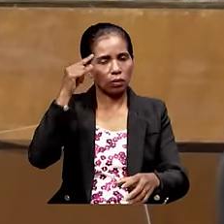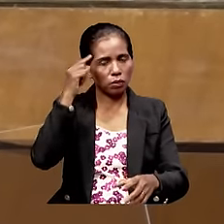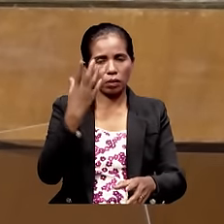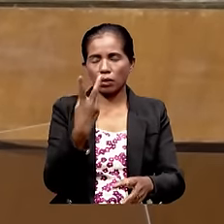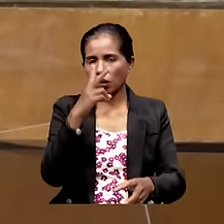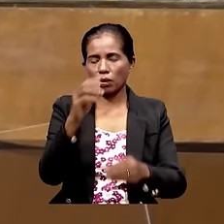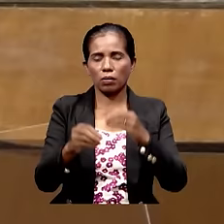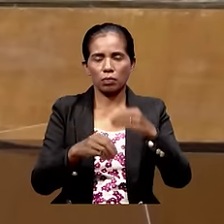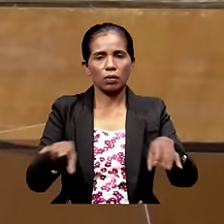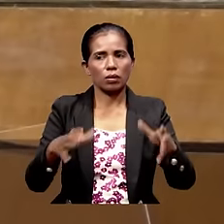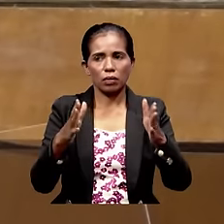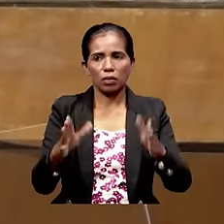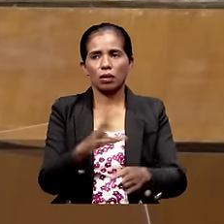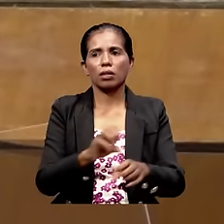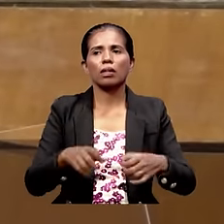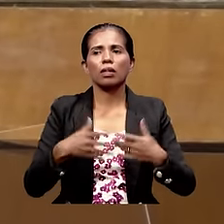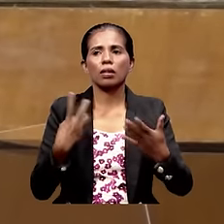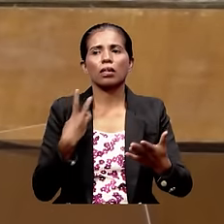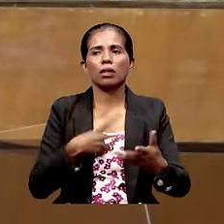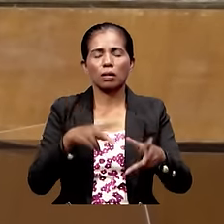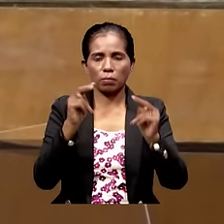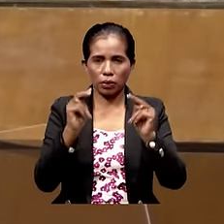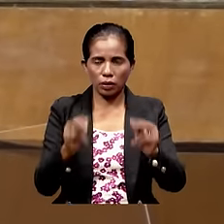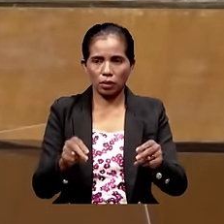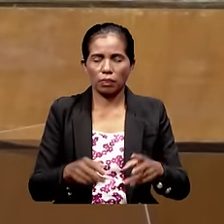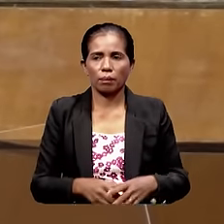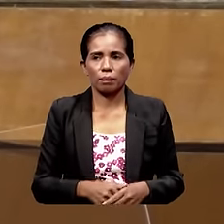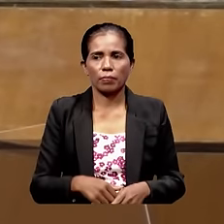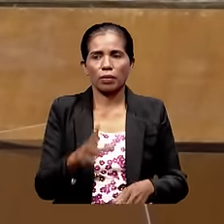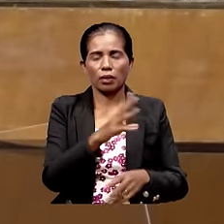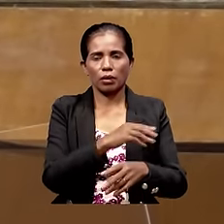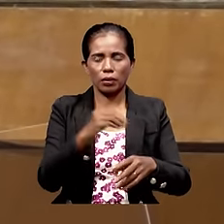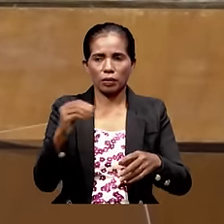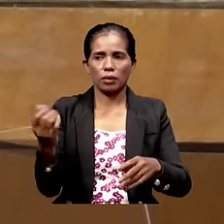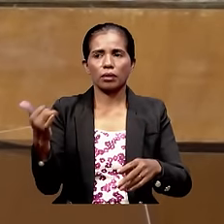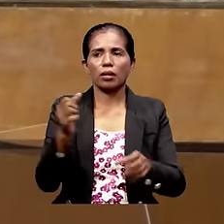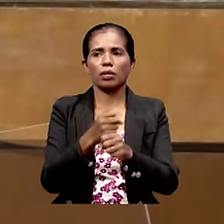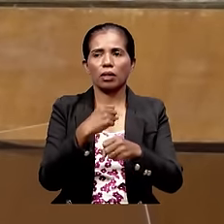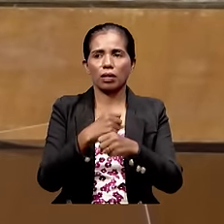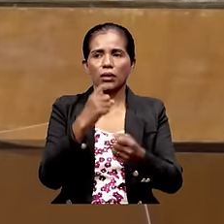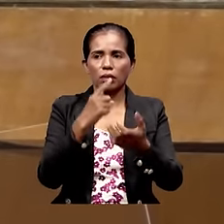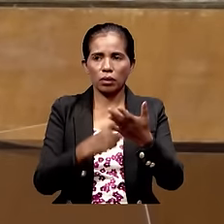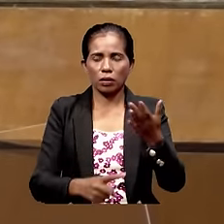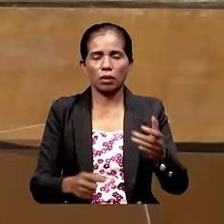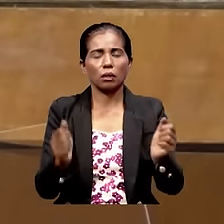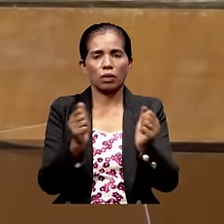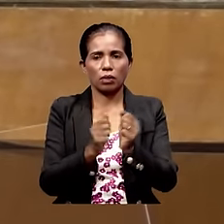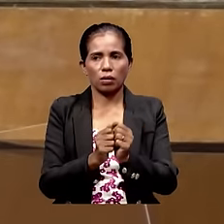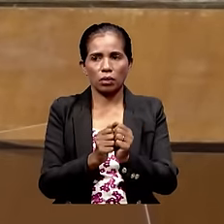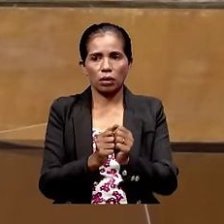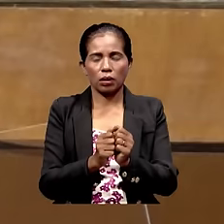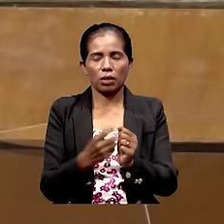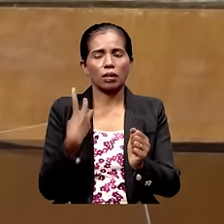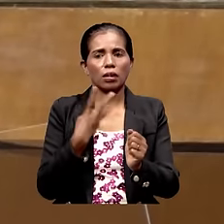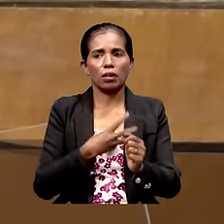humanos. Quer dizer, recursos humanos hira tamba ita tu precisa. E nomos sira tu halau saída. Anta hono ne mak atunu ne